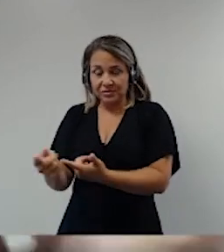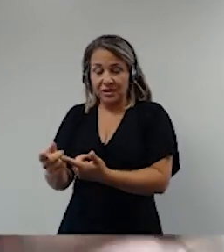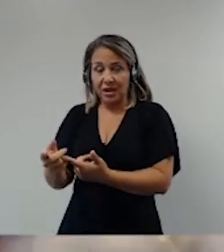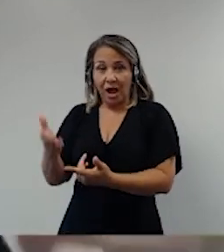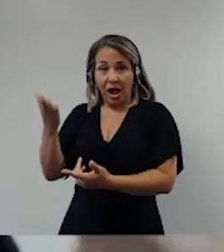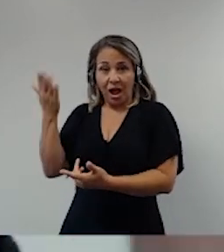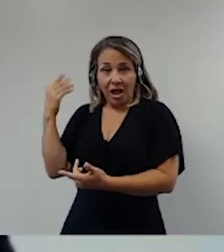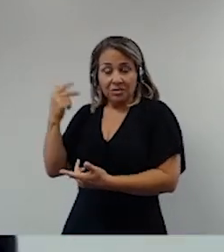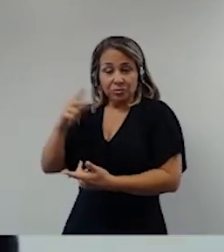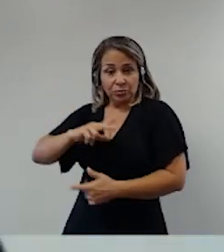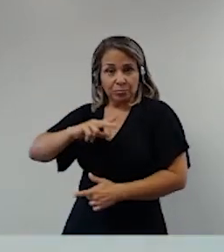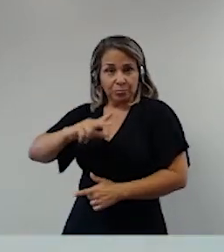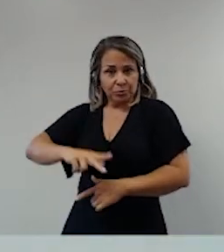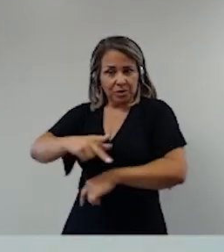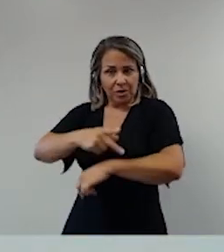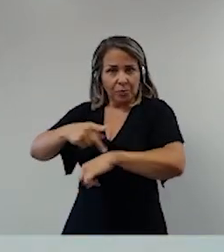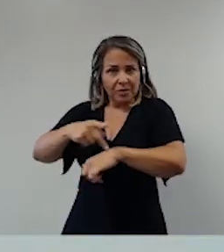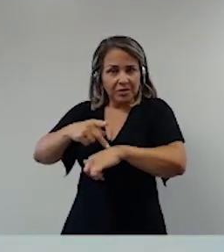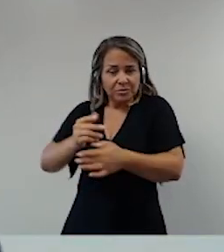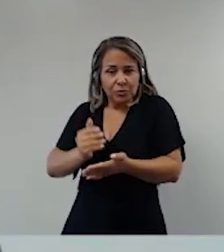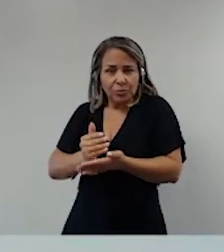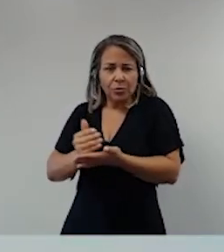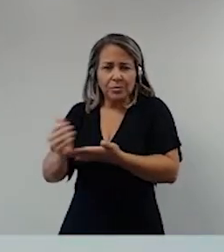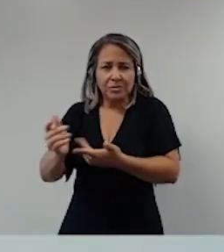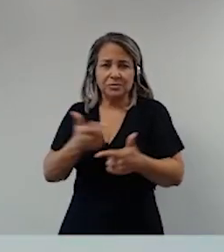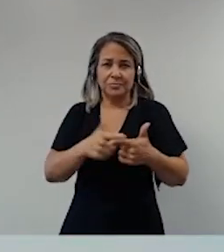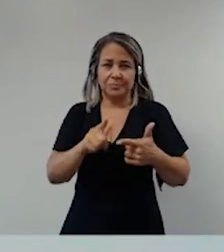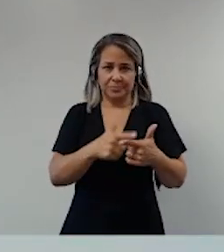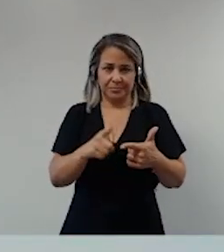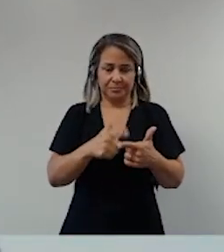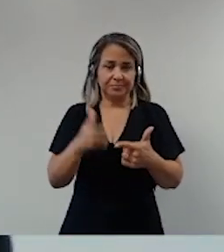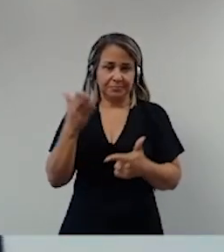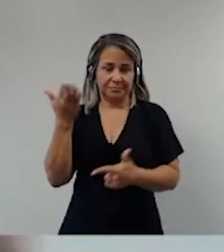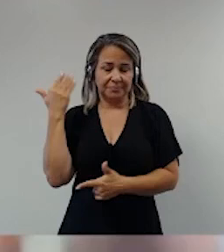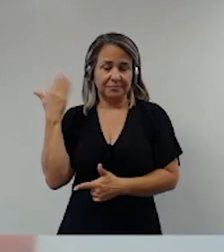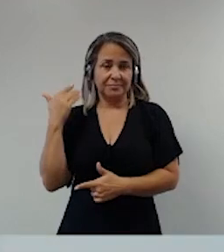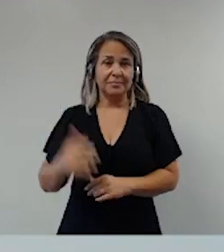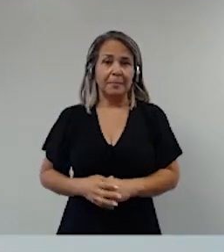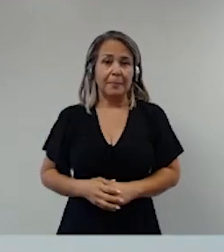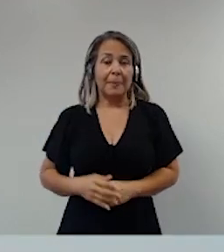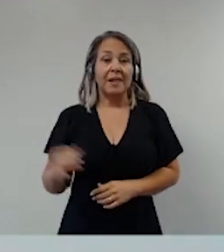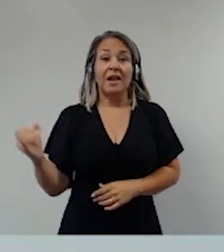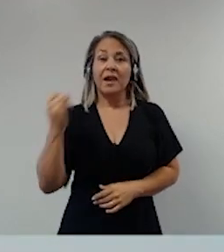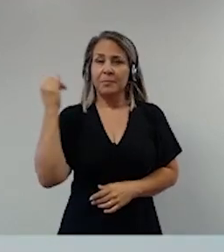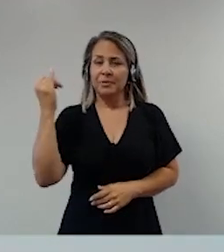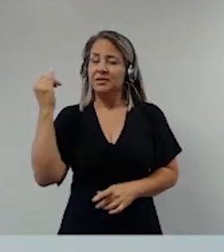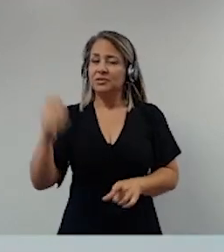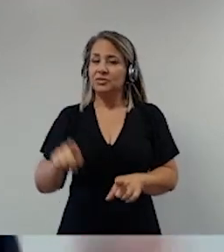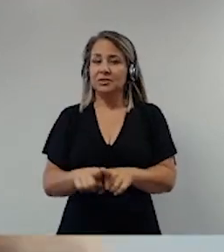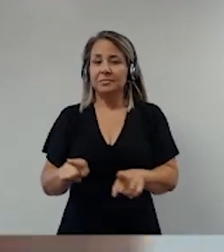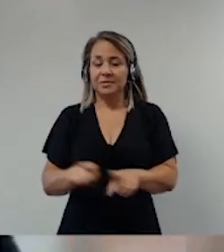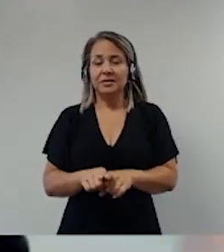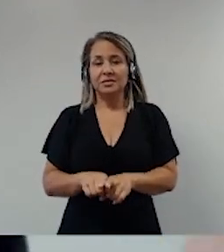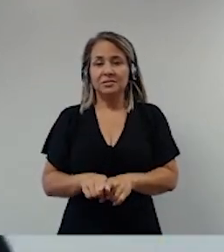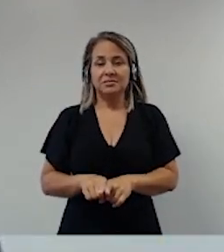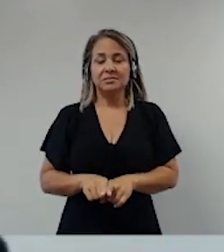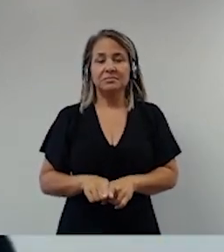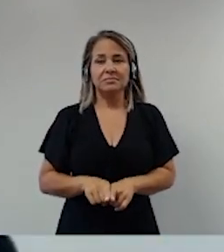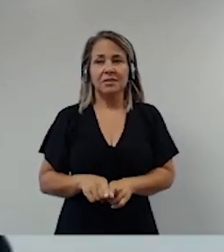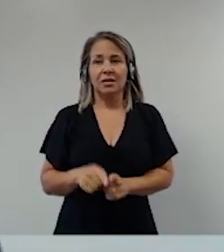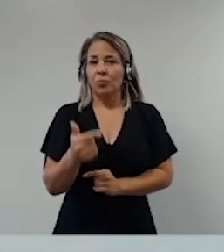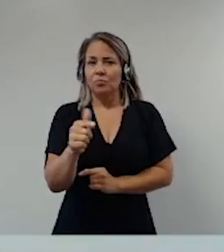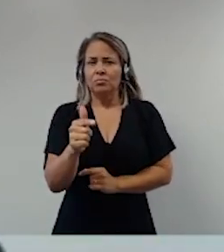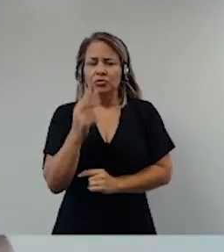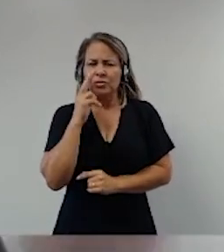Portugal ainda iniciava esse problema. Muito interessante até, eu ainda não